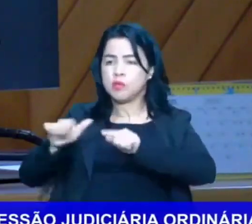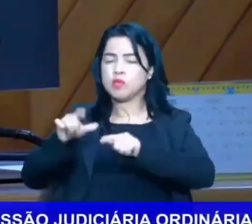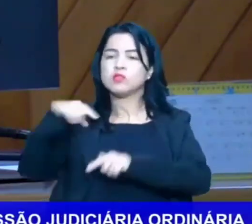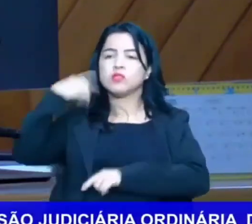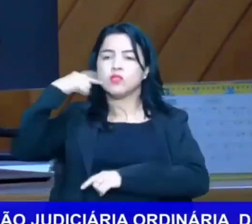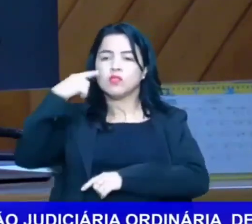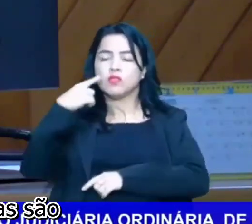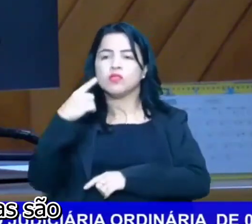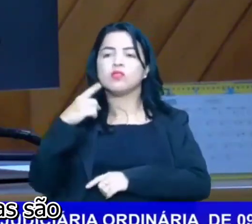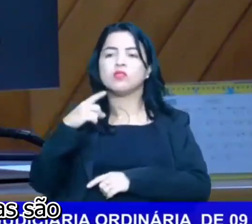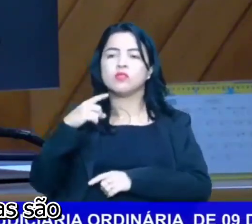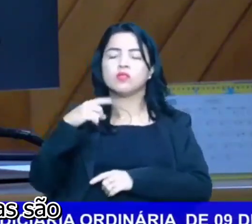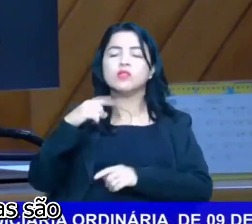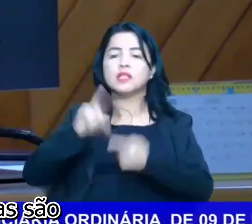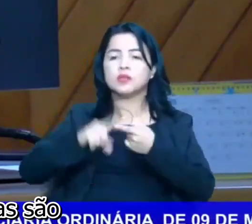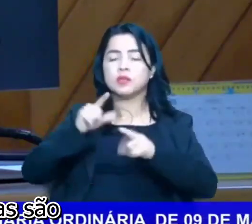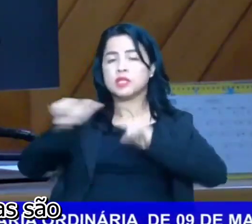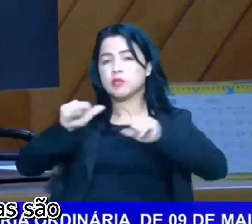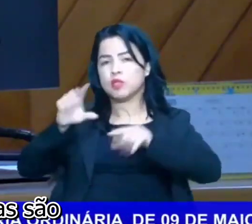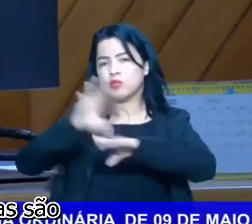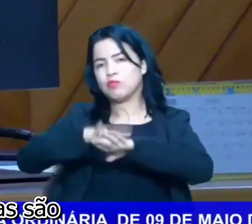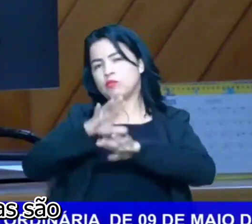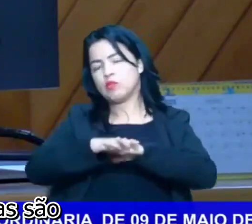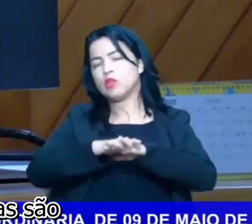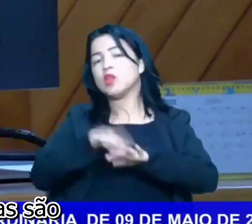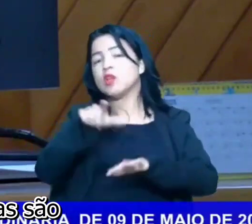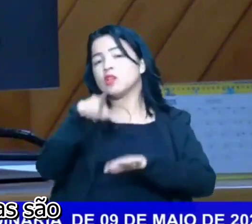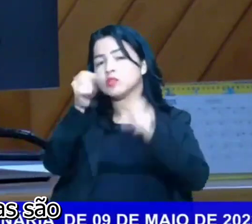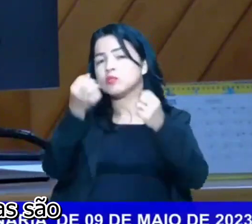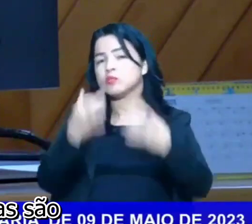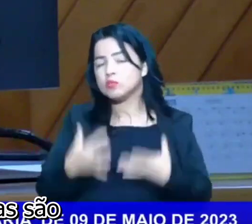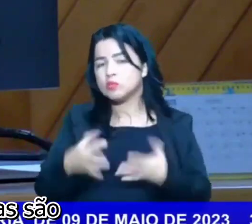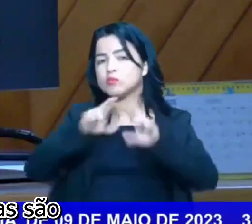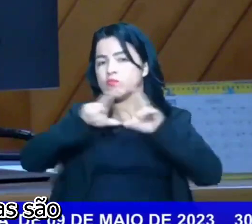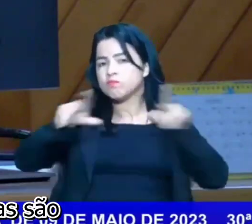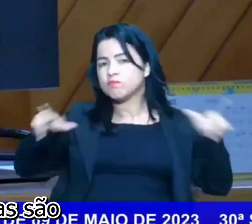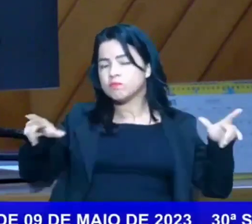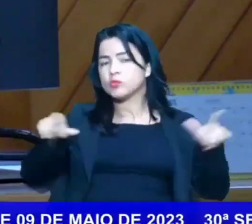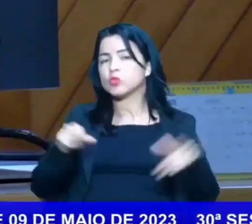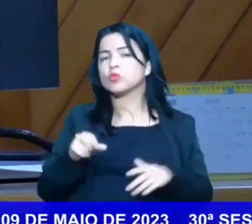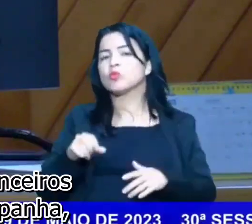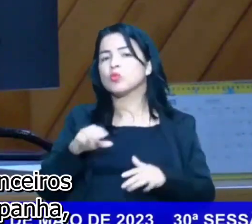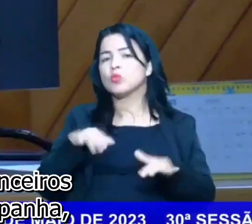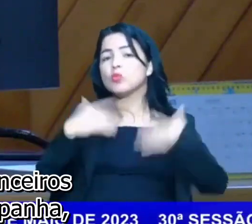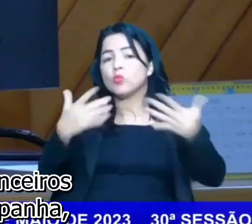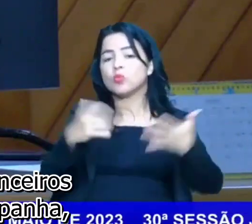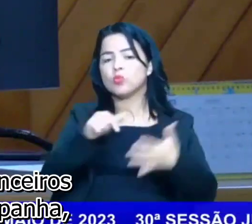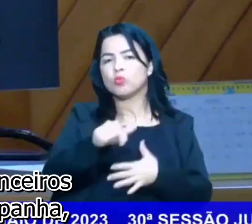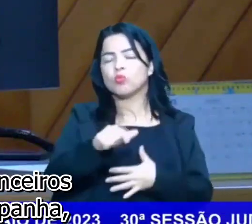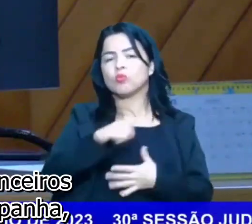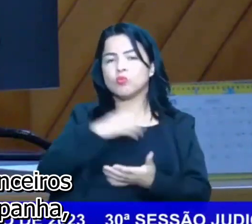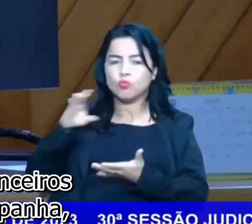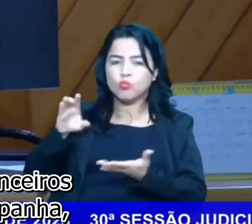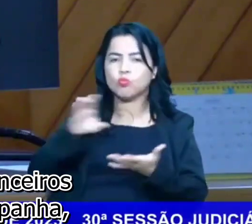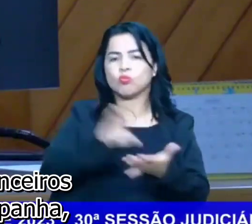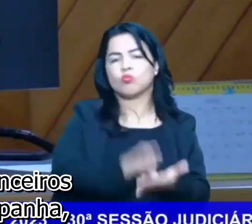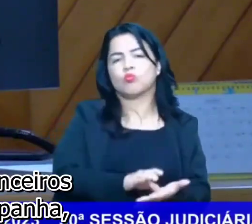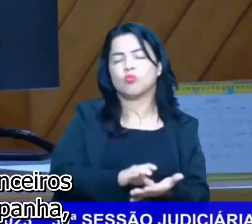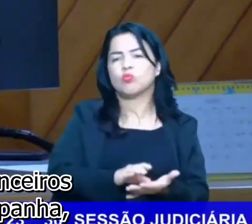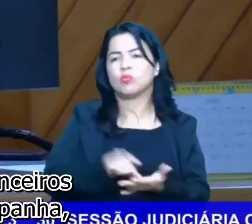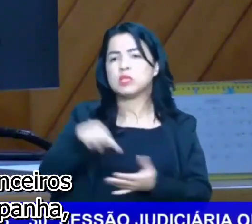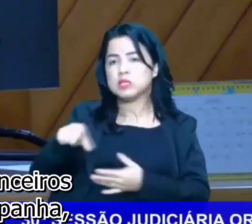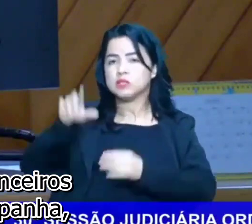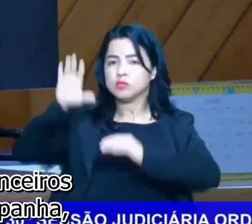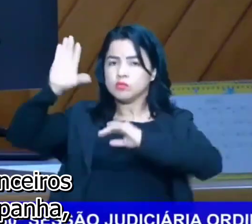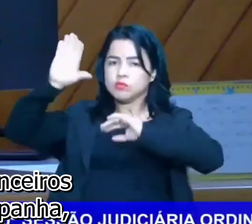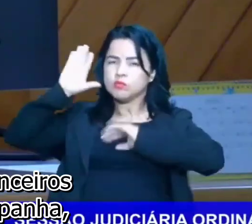contábeis. Ela faz uma distinção. Quando tais despesas são custeadas pelo